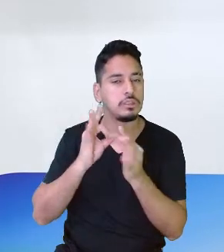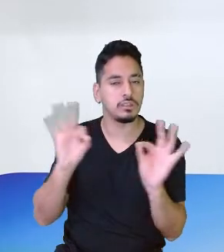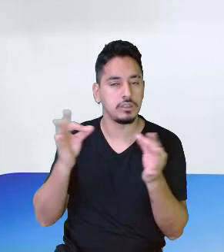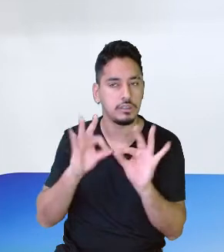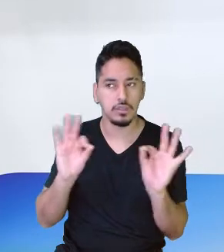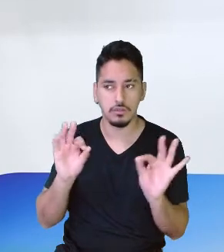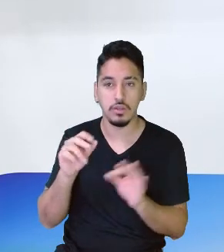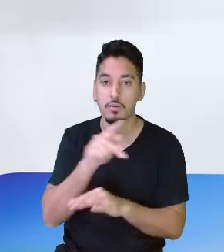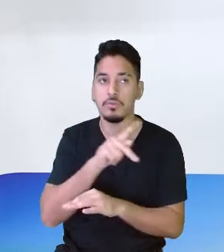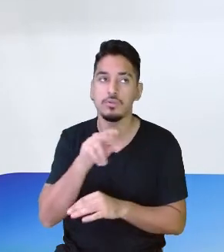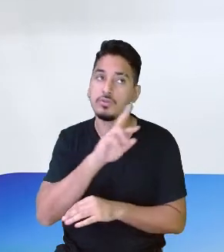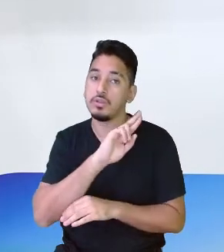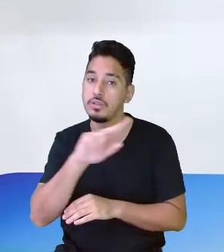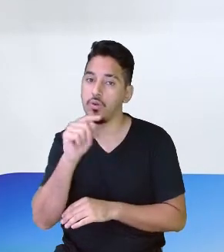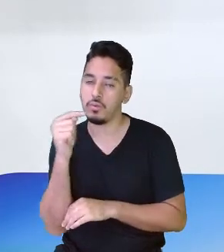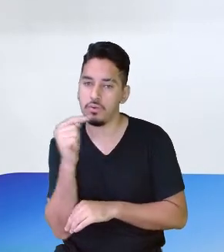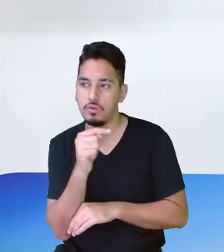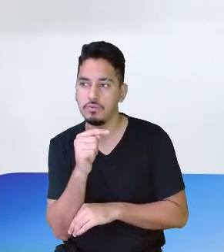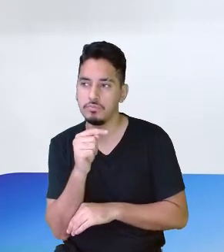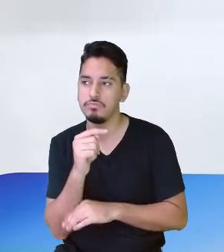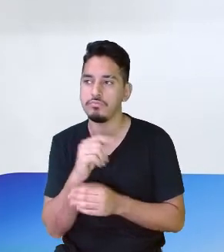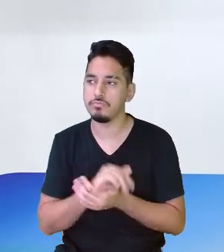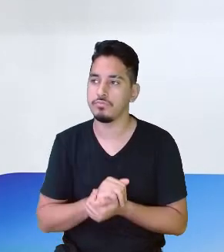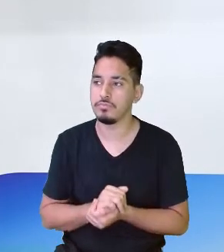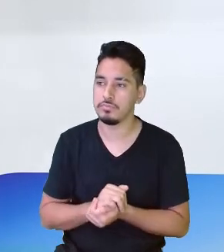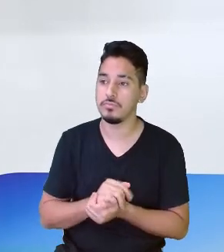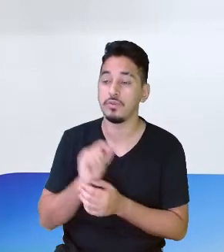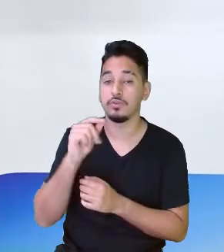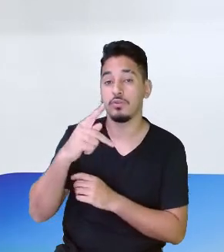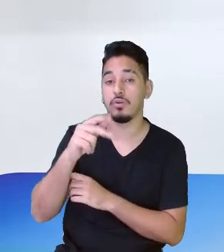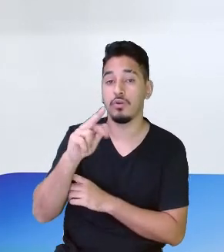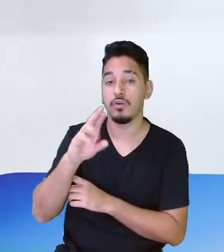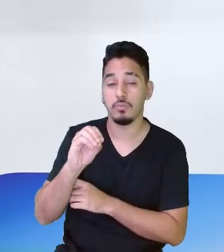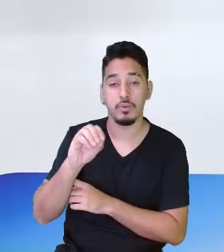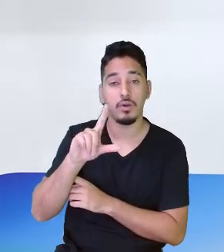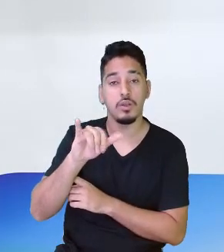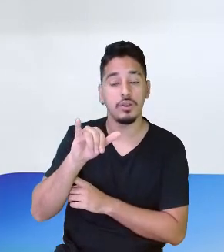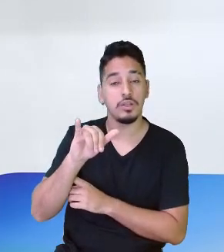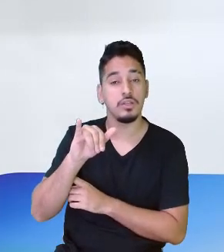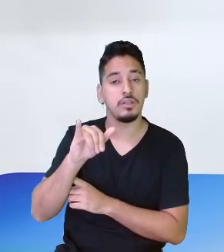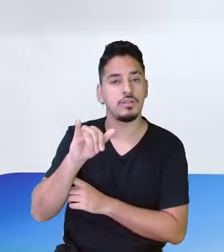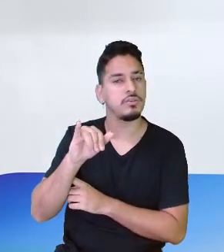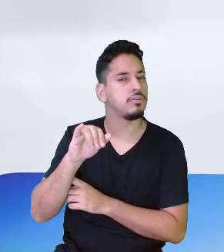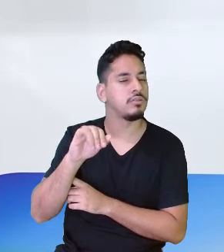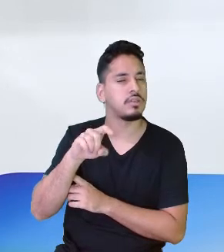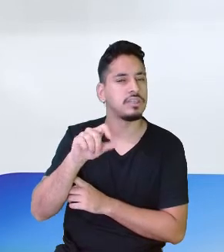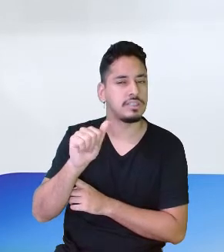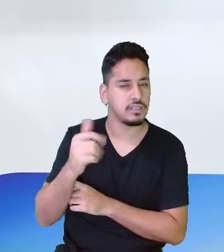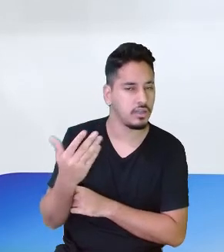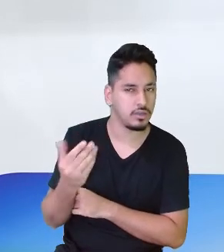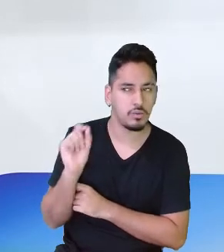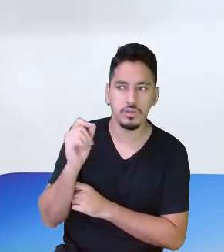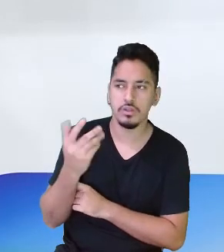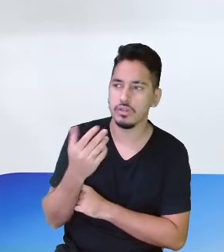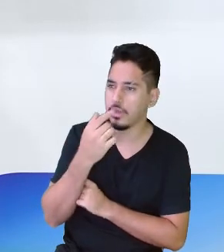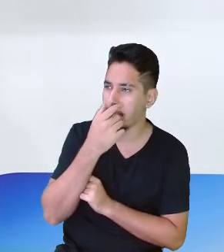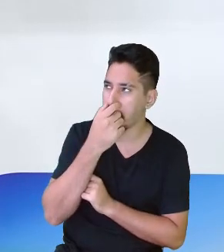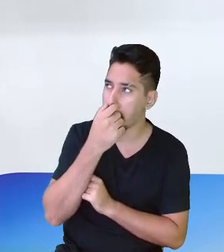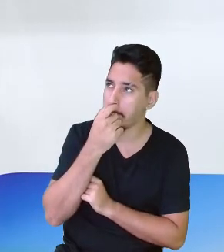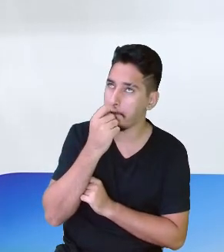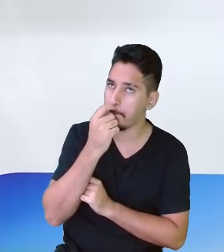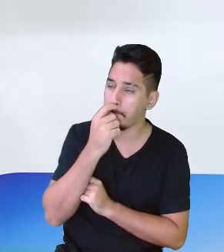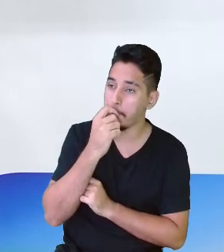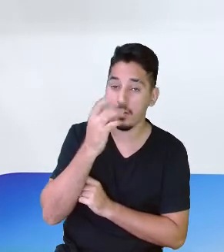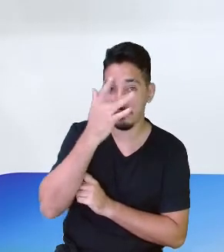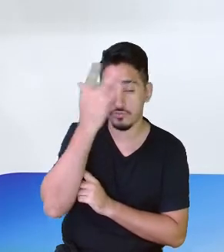professora não é sintética. Pelo contrário, eu costumo ser prolixa. E o que é prolixa, Camille? É alguém que